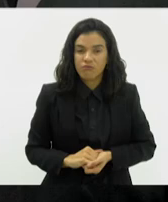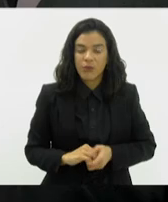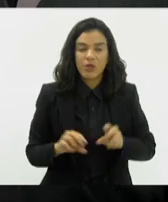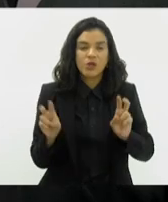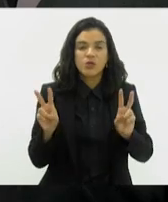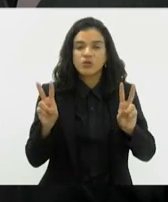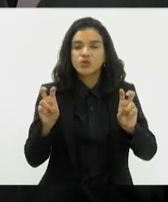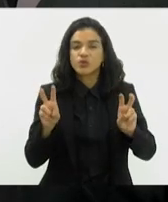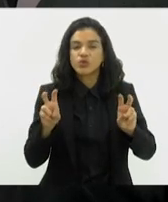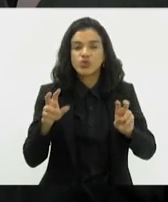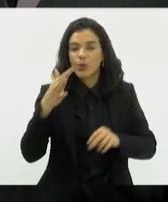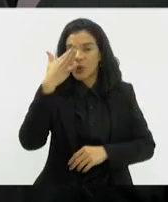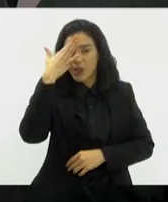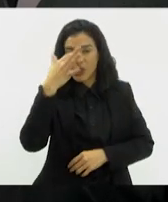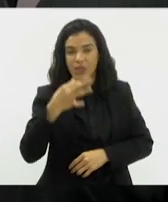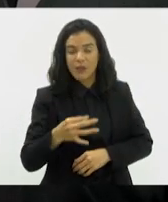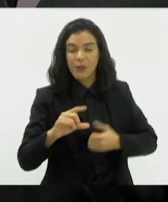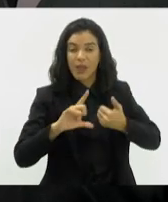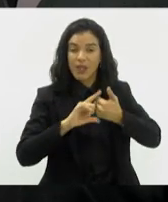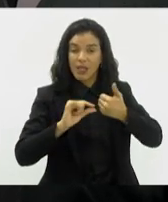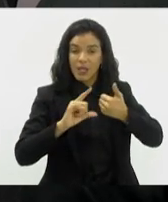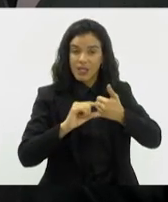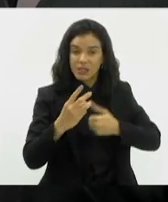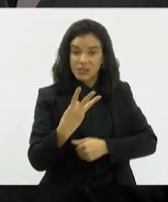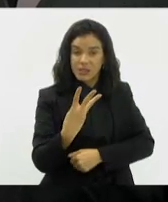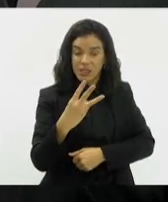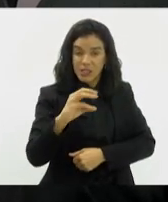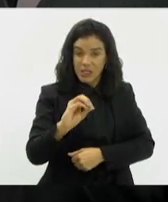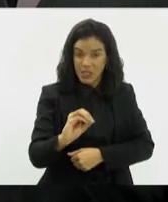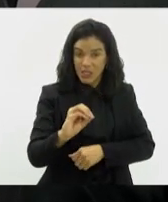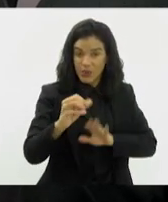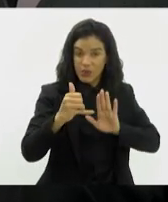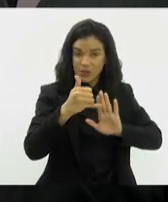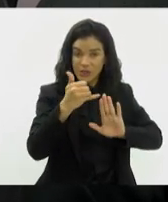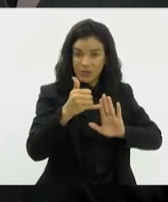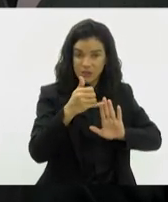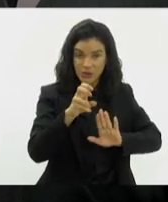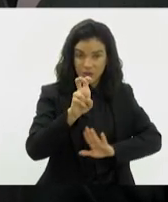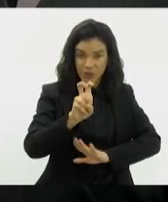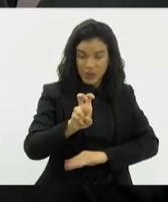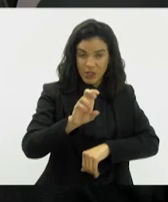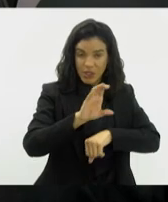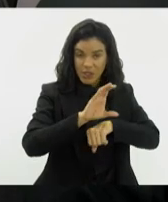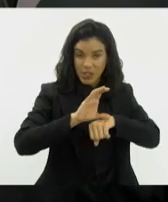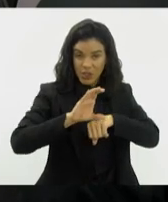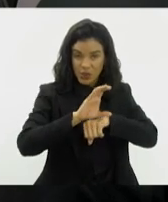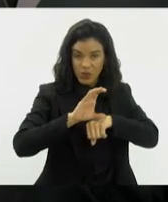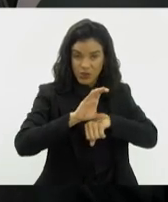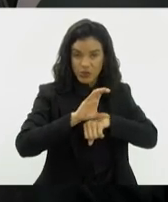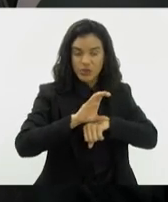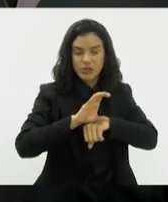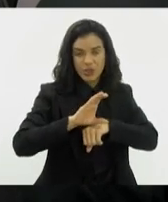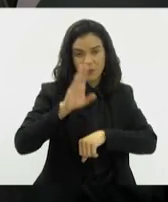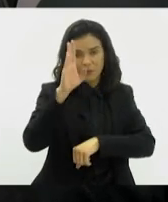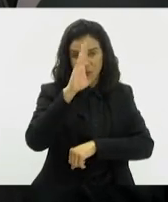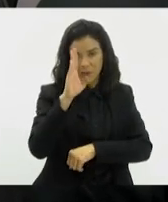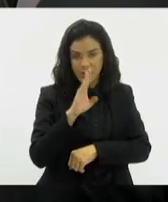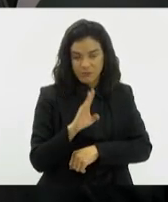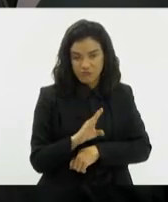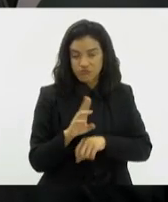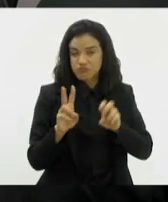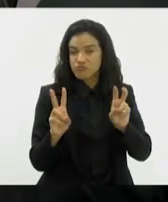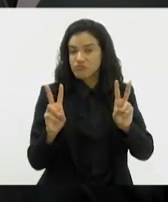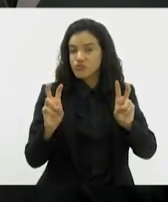sobre a interpretação do artigo 30, inciso 5º da Constituição da República,